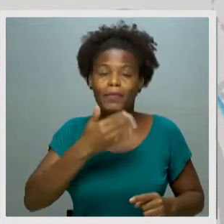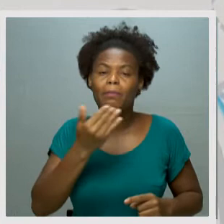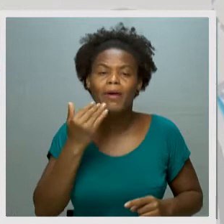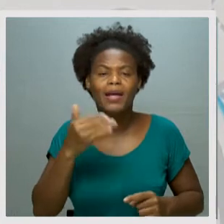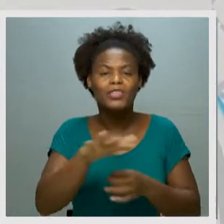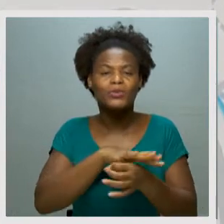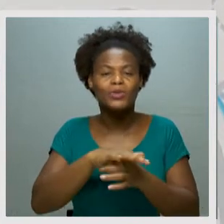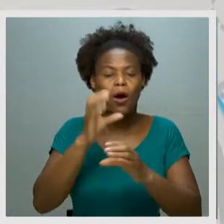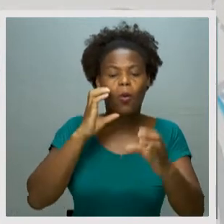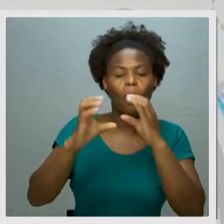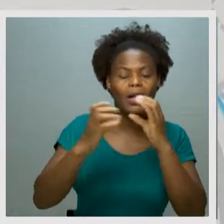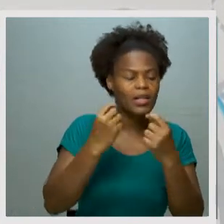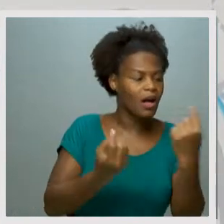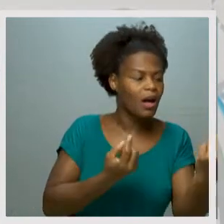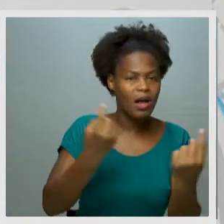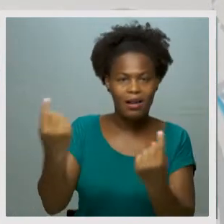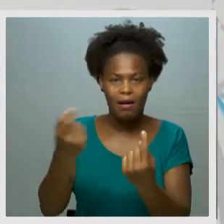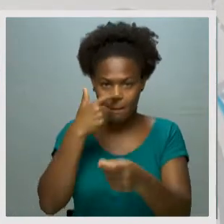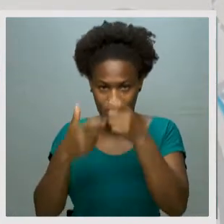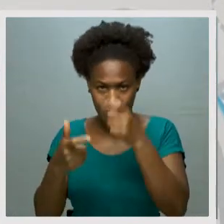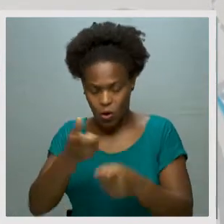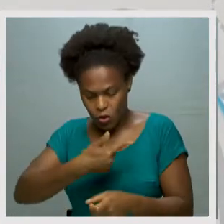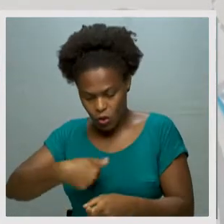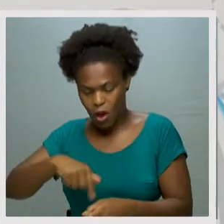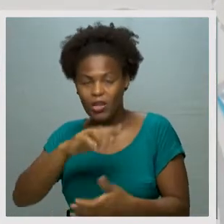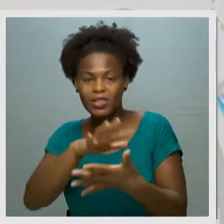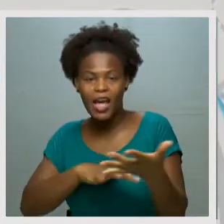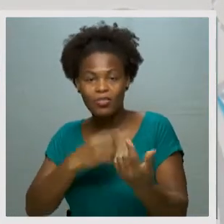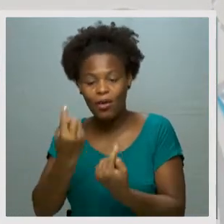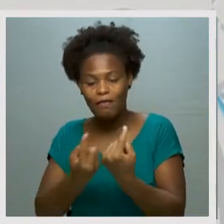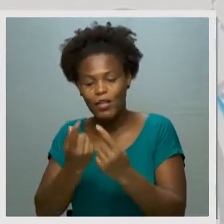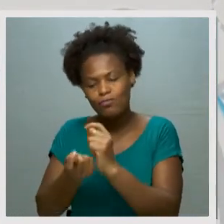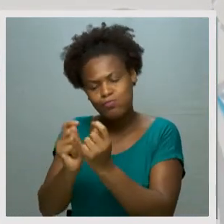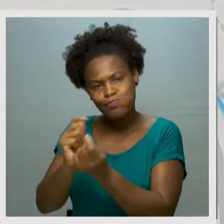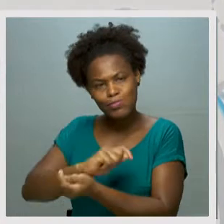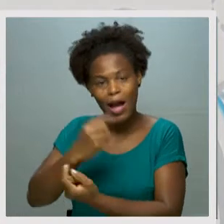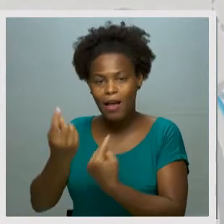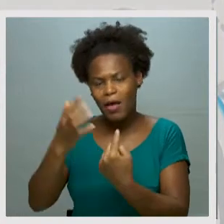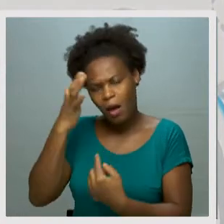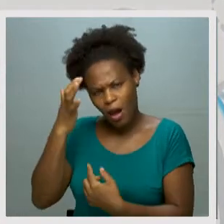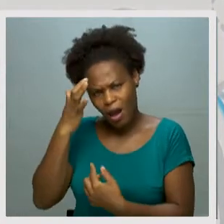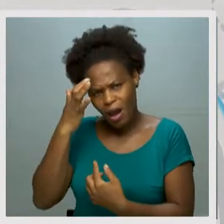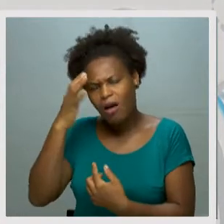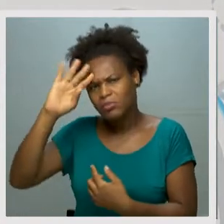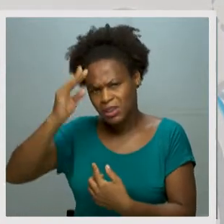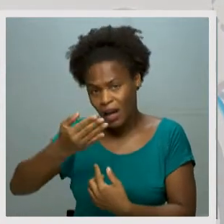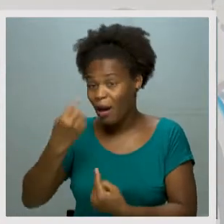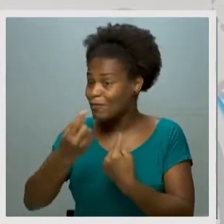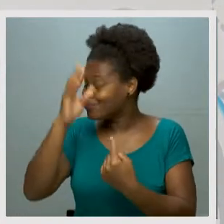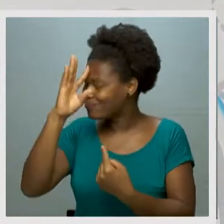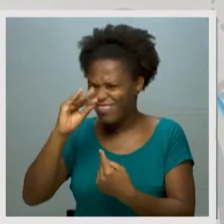dependendo da situação de comunicação de cada pessoa, nós adaptamos, às vezes conscientemente, às